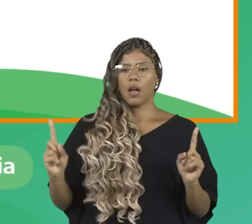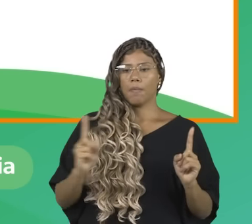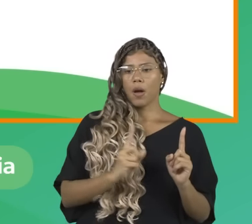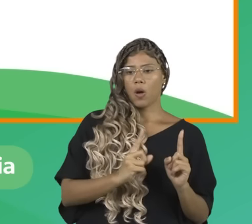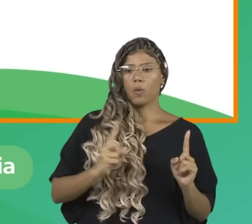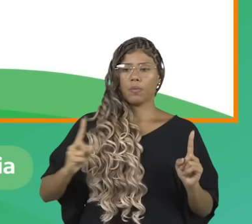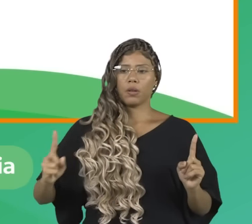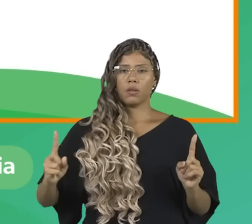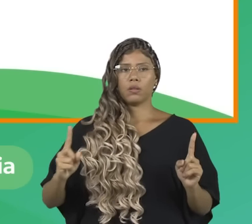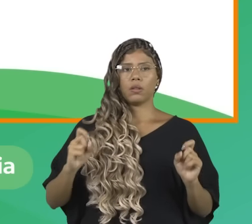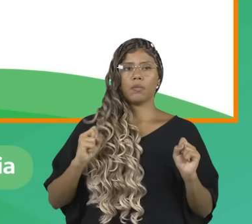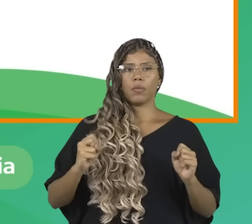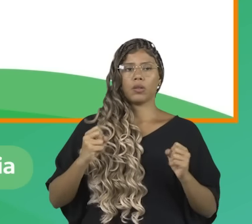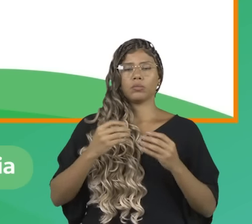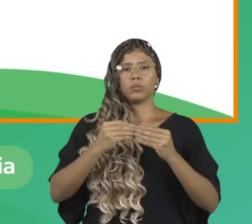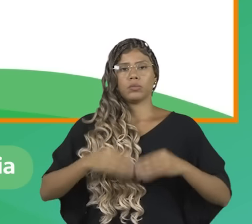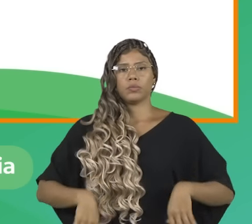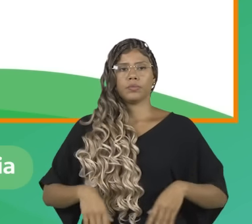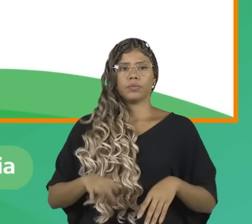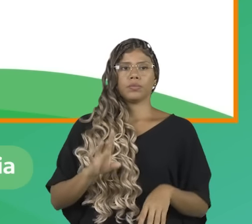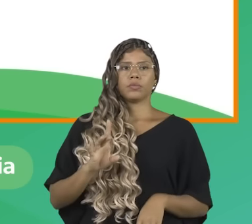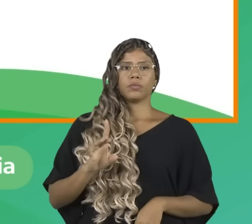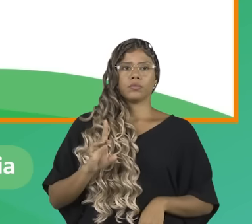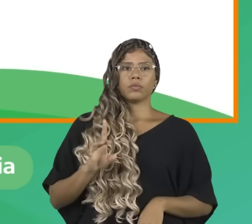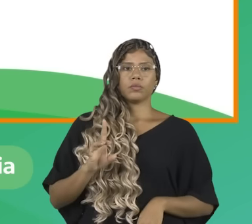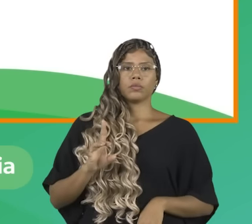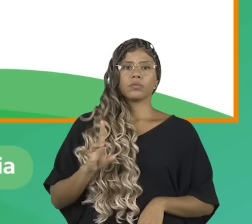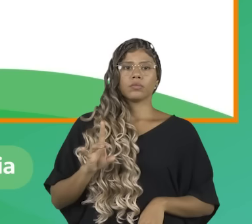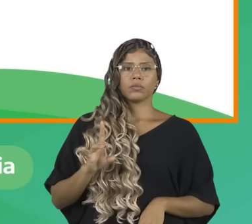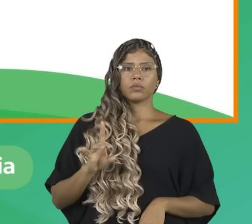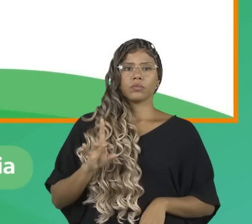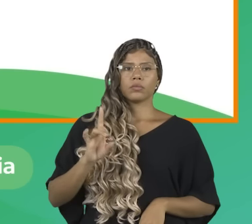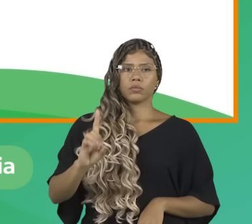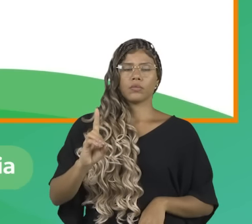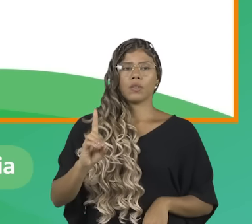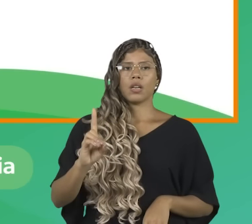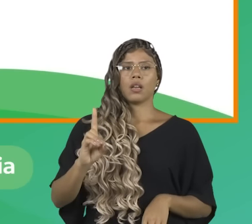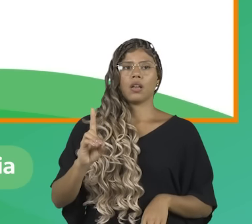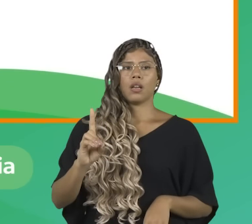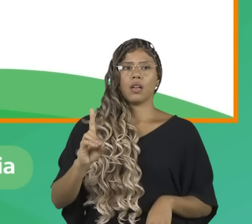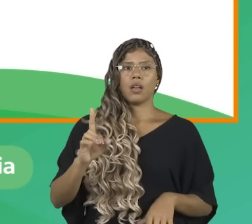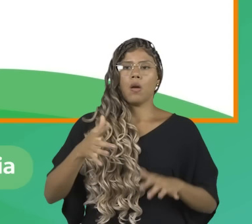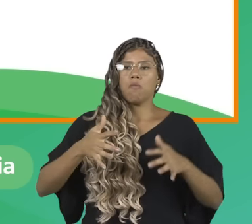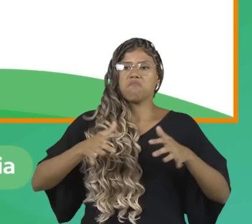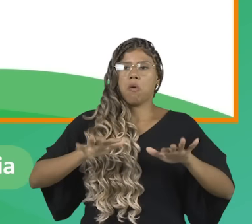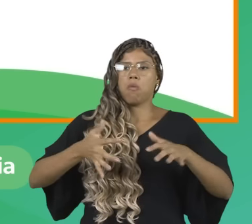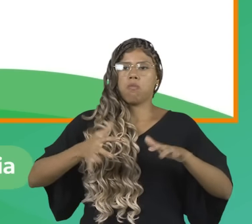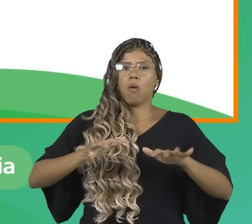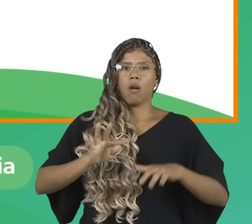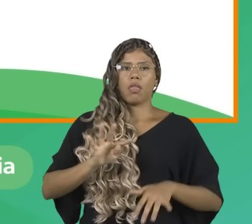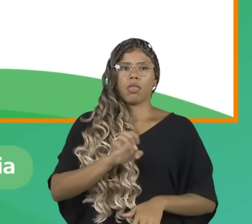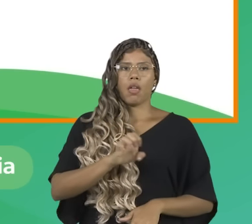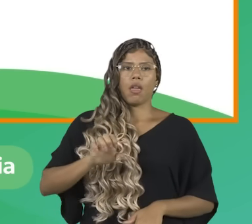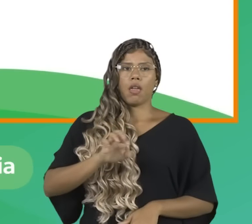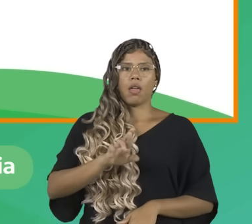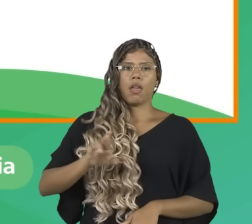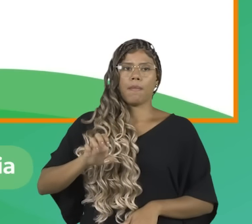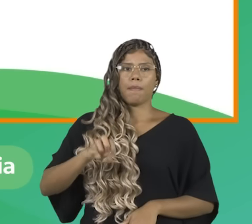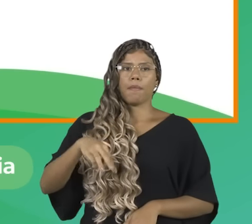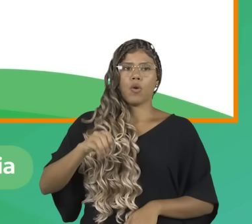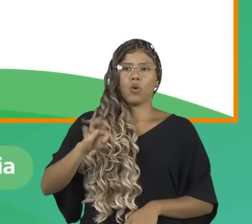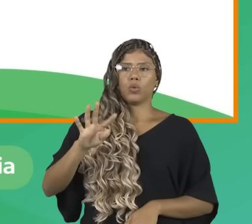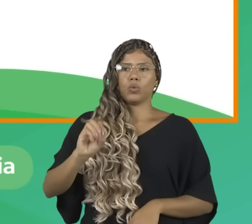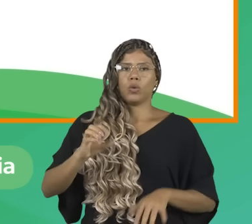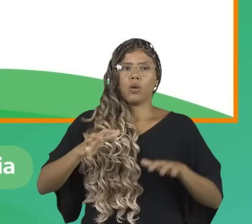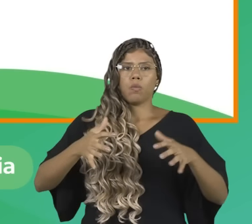terremotos, e esse é o item que é da questão, que a questão pede, que não tem a ver com a consequência da alteração da temperatura. E por quê? Porque os terremotos